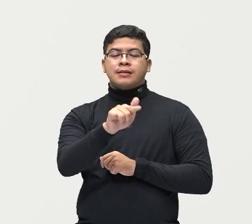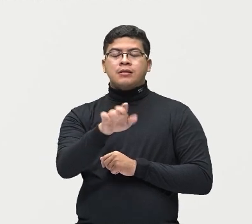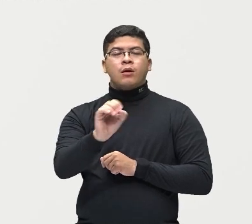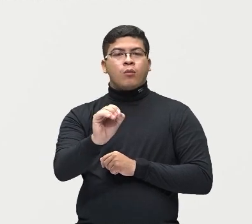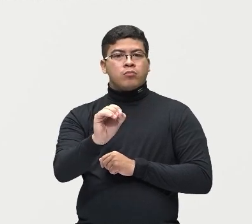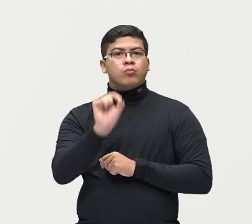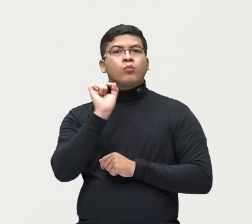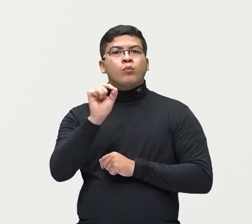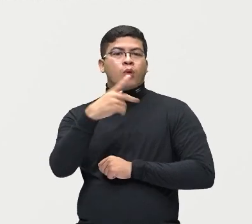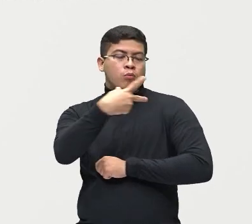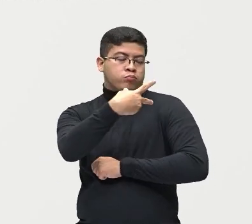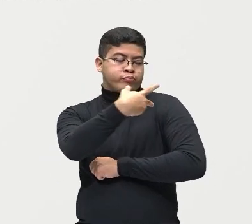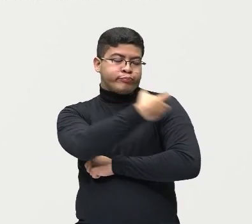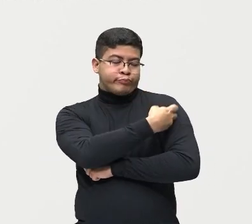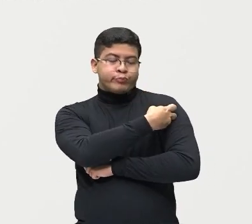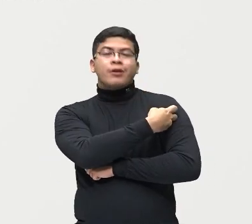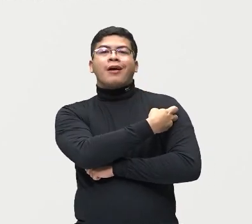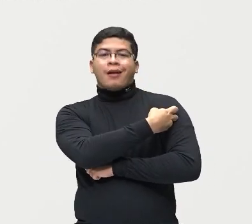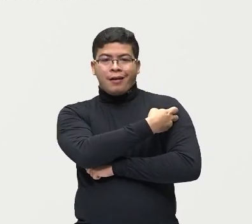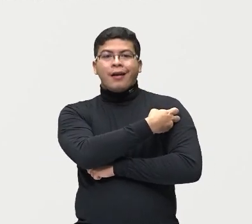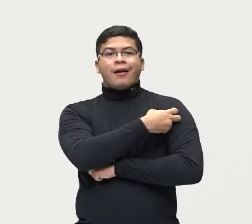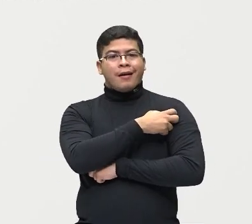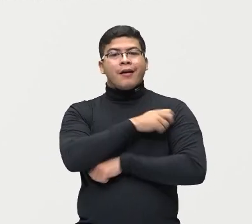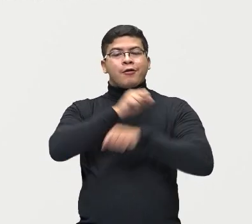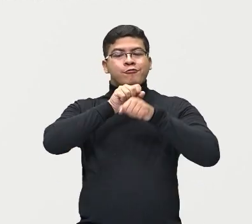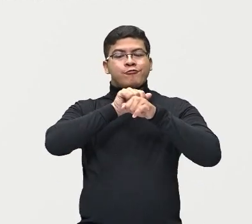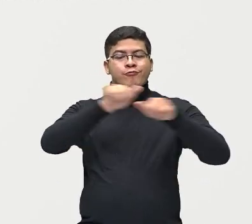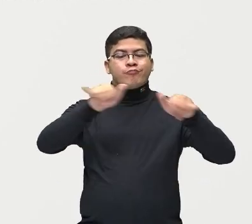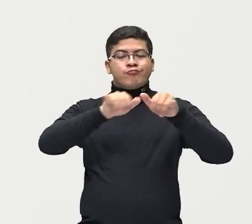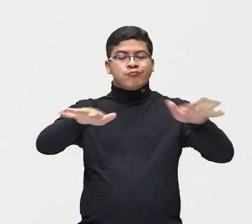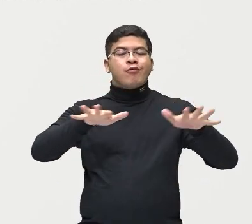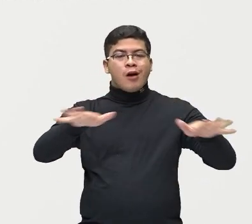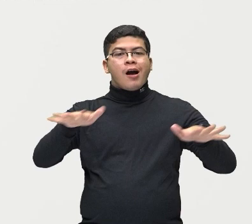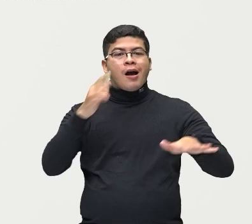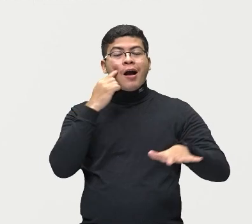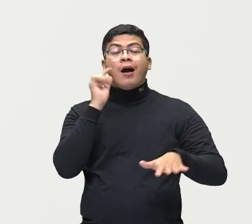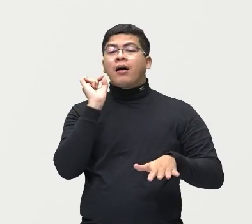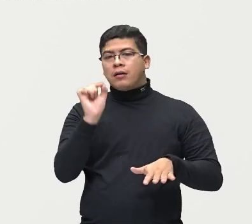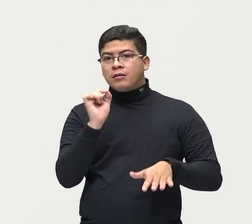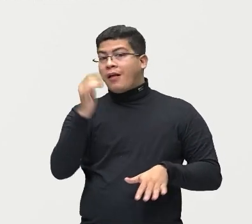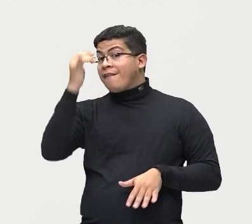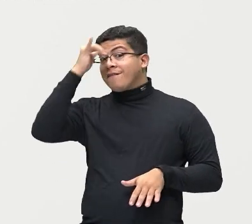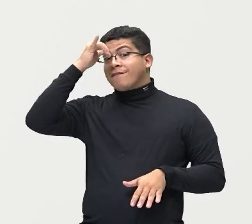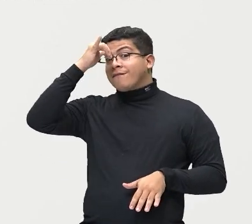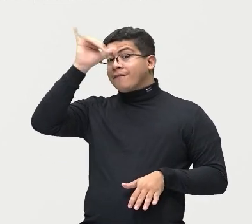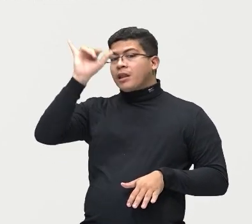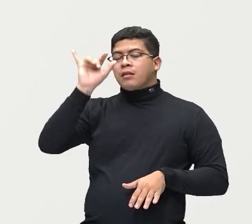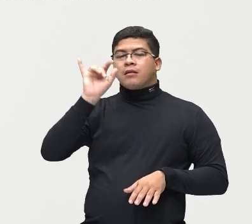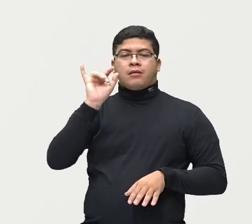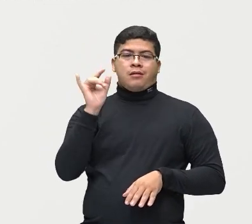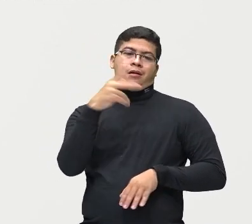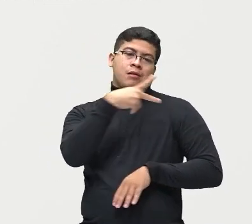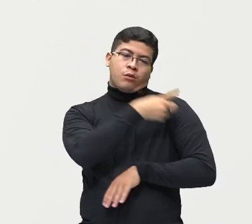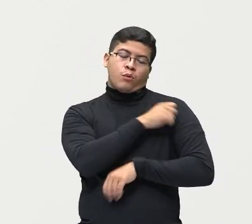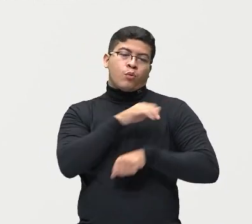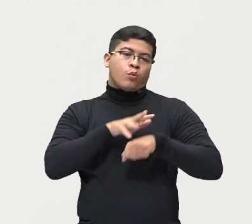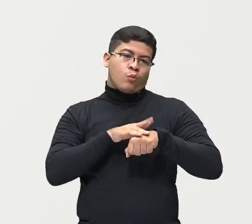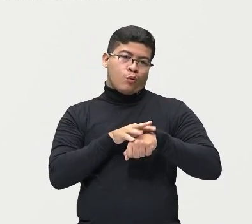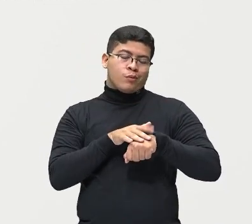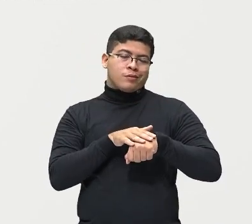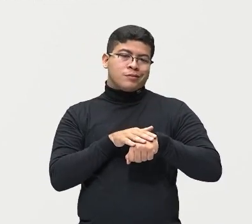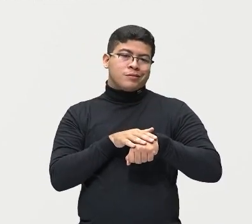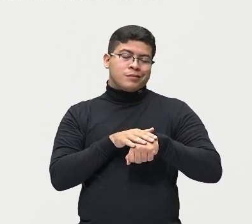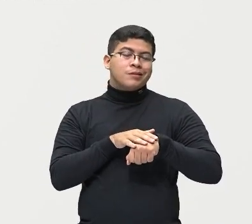de injeção imunizadora para prevenir doenças, né? Então, o termo vacinação que está relacionado aí com o